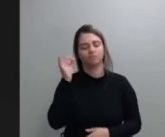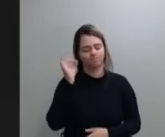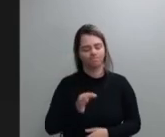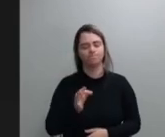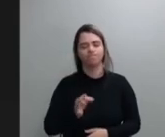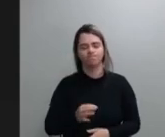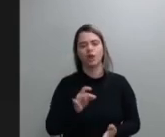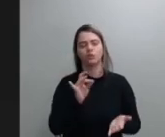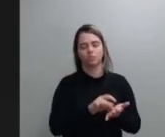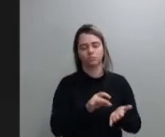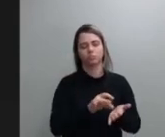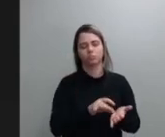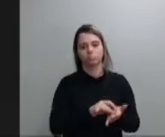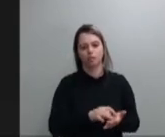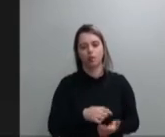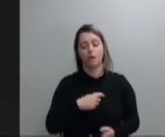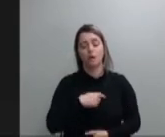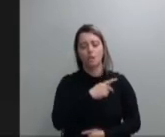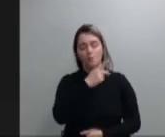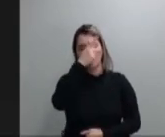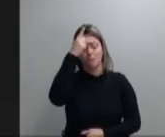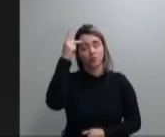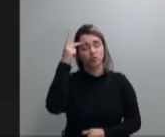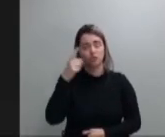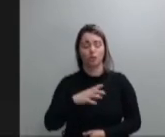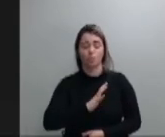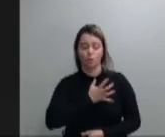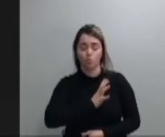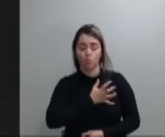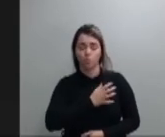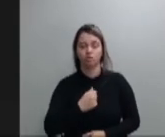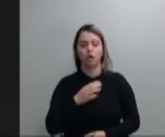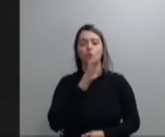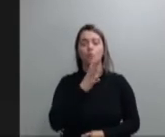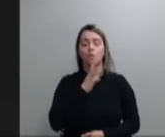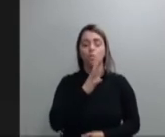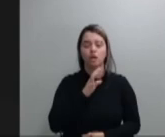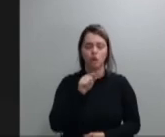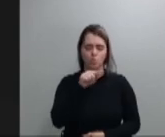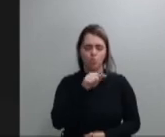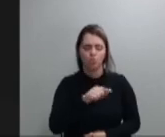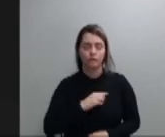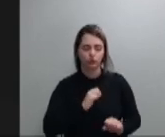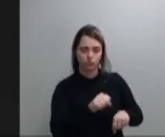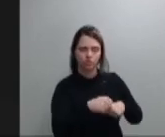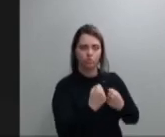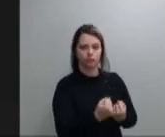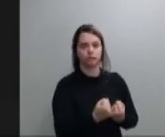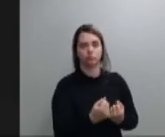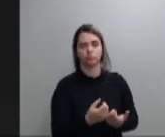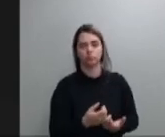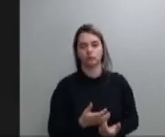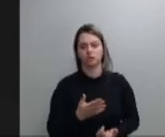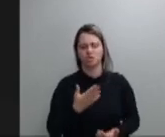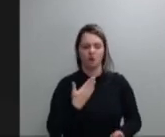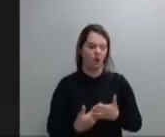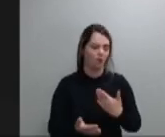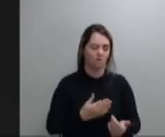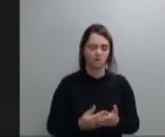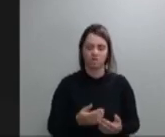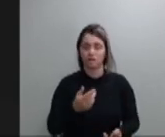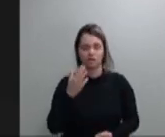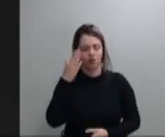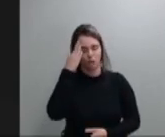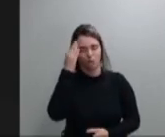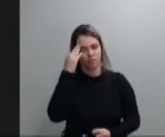temperamento conheço seu sentimento conheço sua luta não fará o que vai fazer eu não sei mas isso não